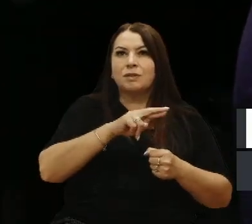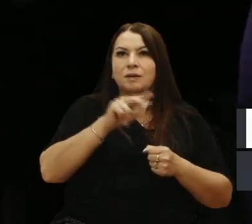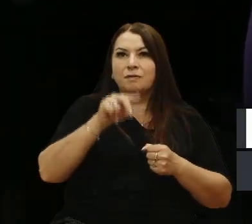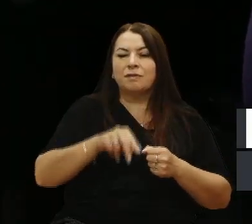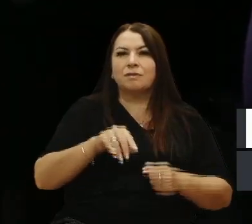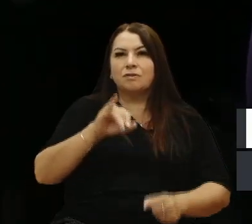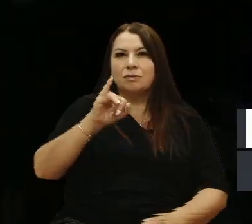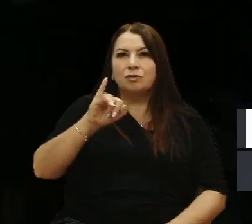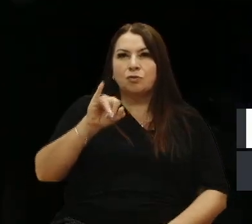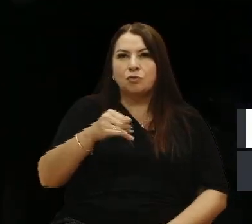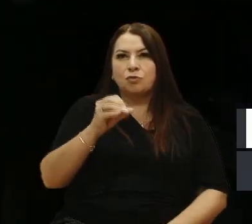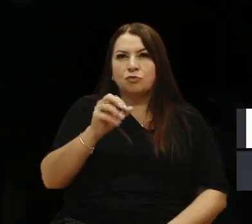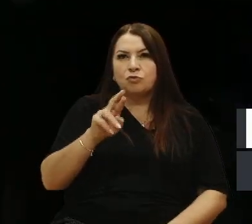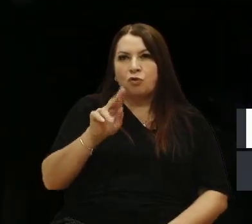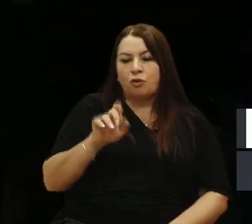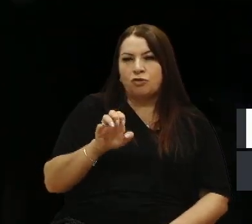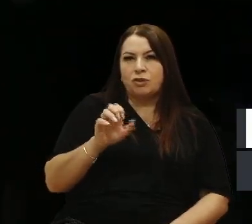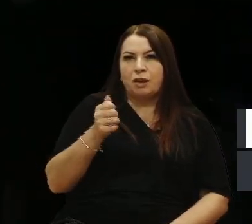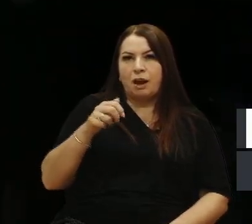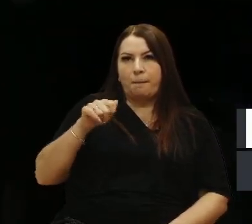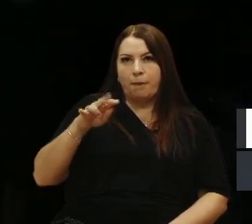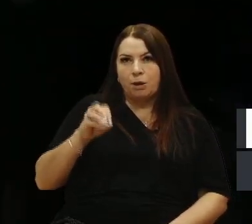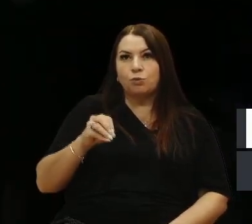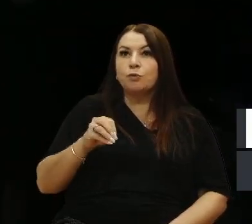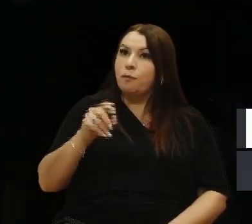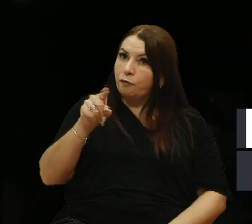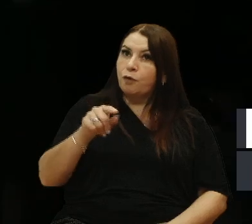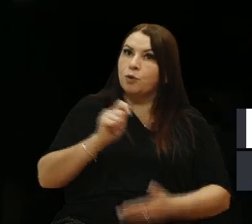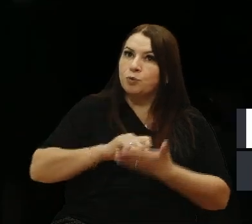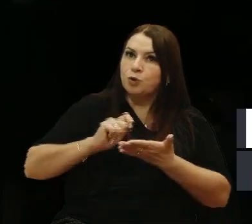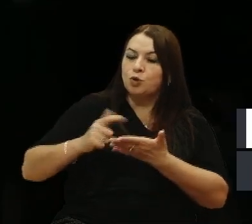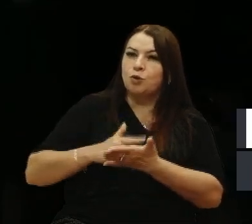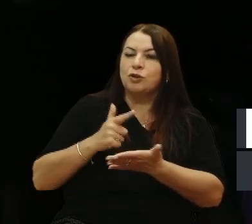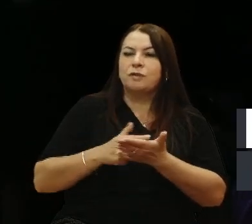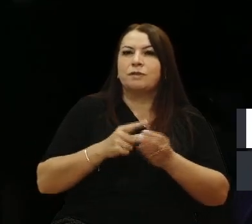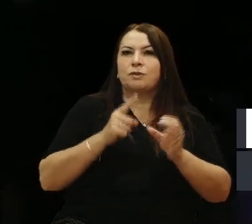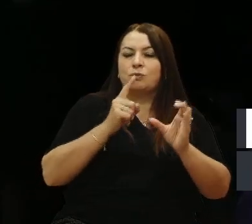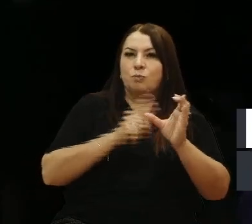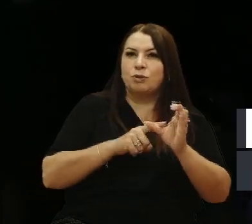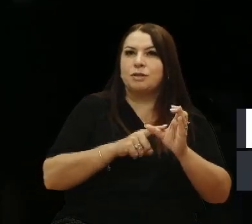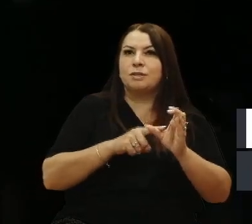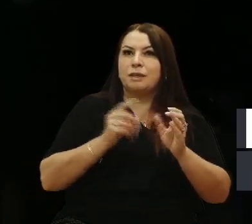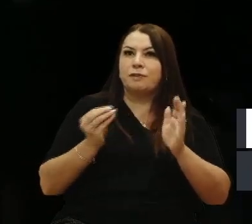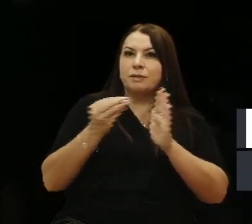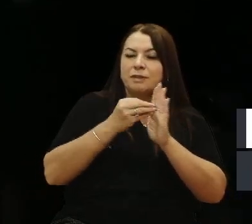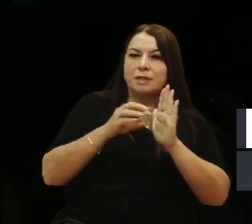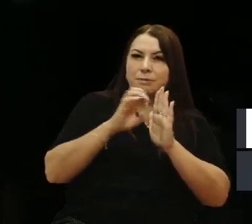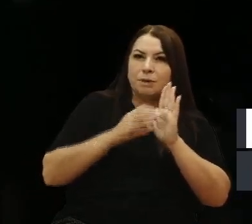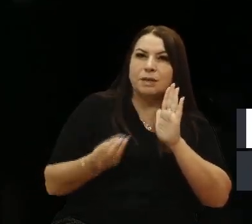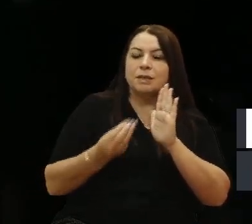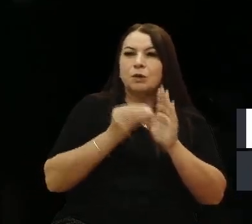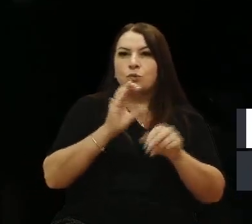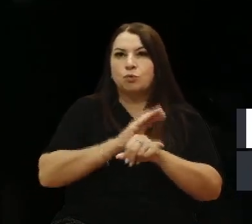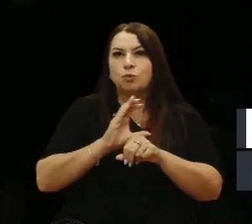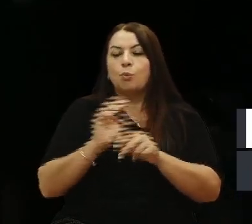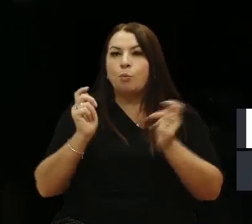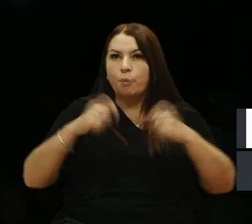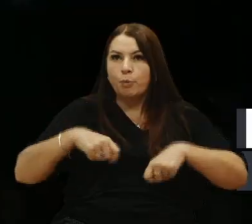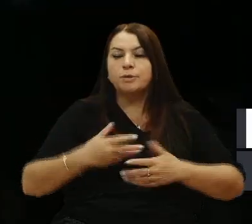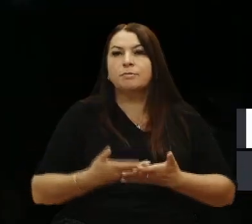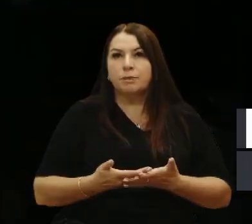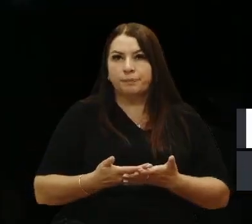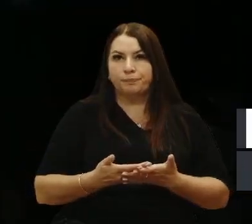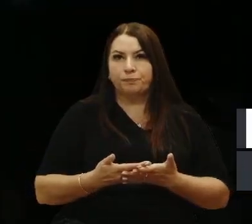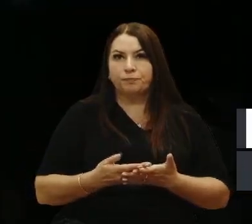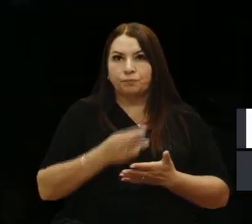Jorge Amado, um escritor comunista brasileiro que, inclusive, fez emenda à Constituição e que possibilitou que